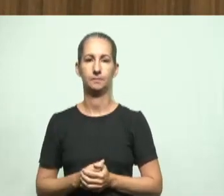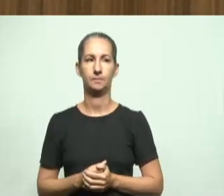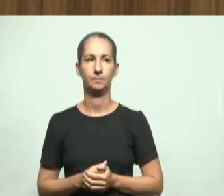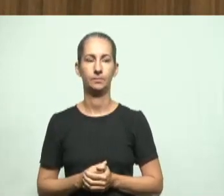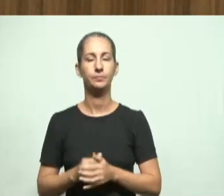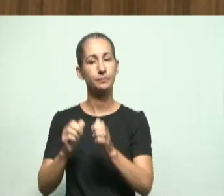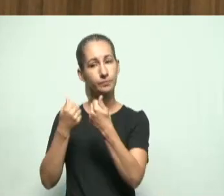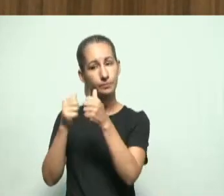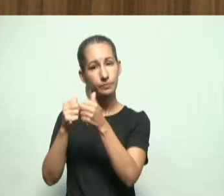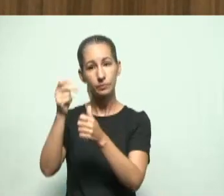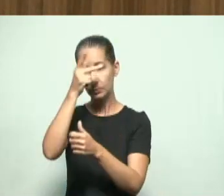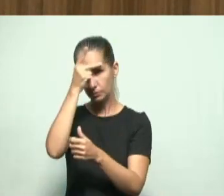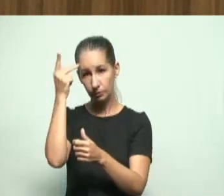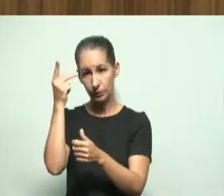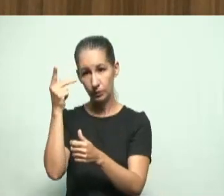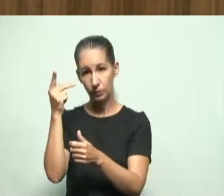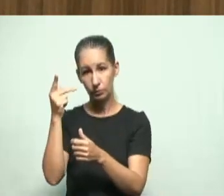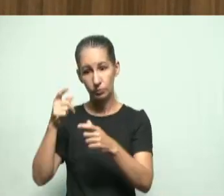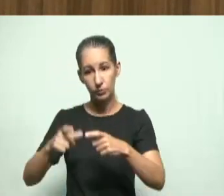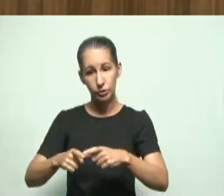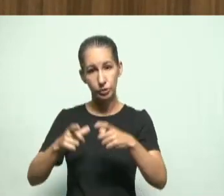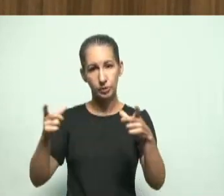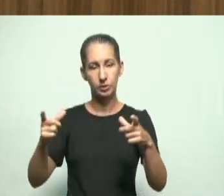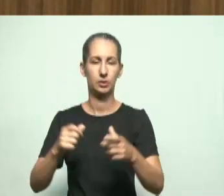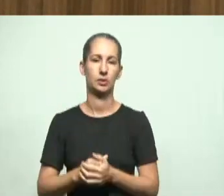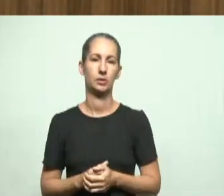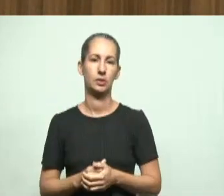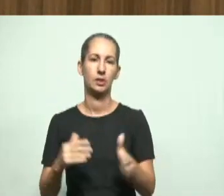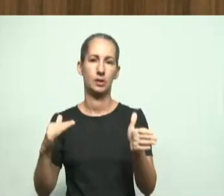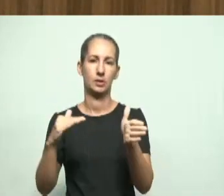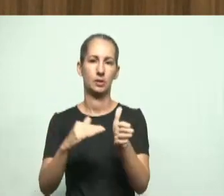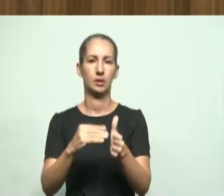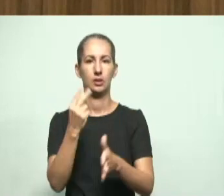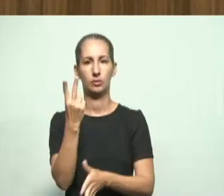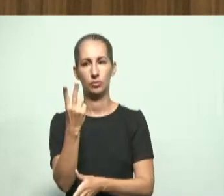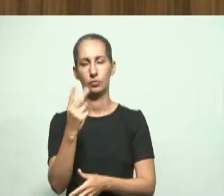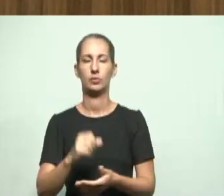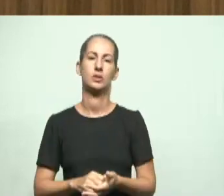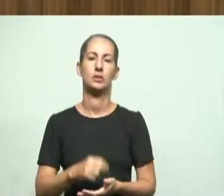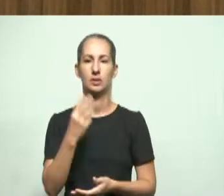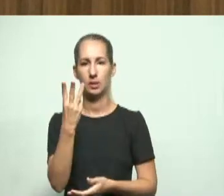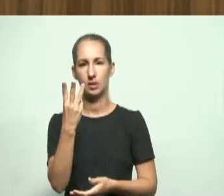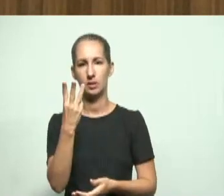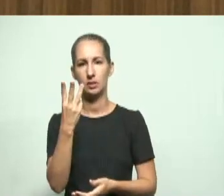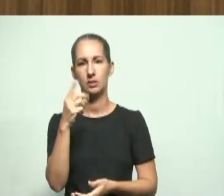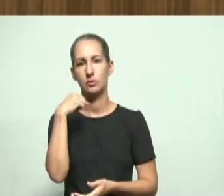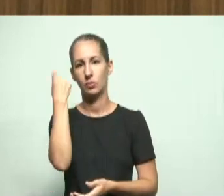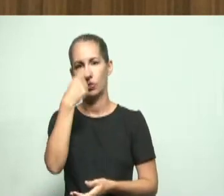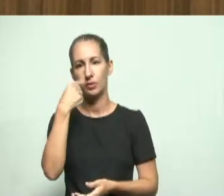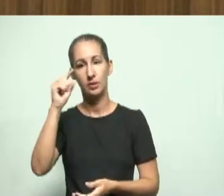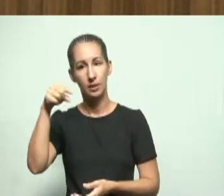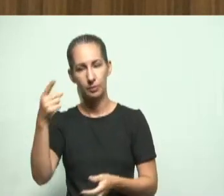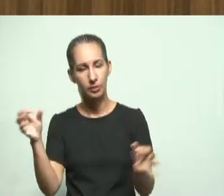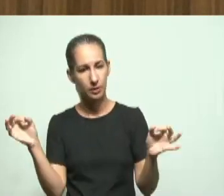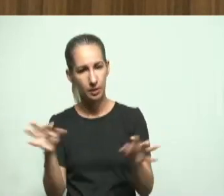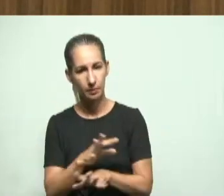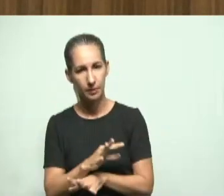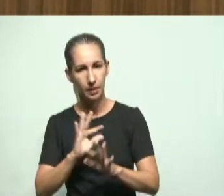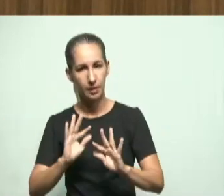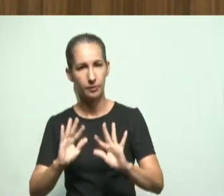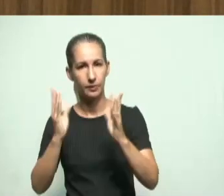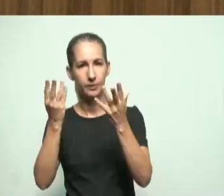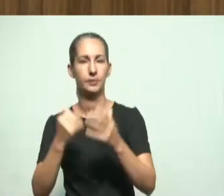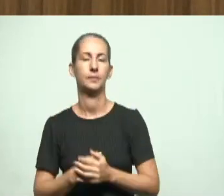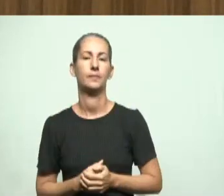o transporte público coletivo se estenda até 2 a 3 horas após o término destes